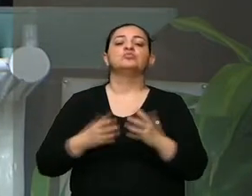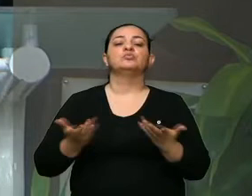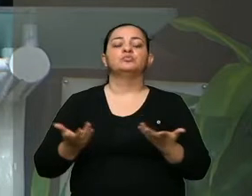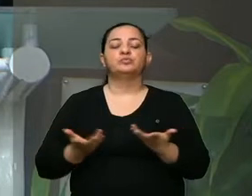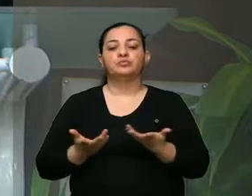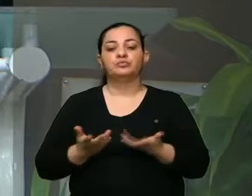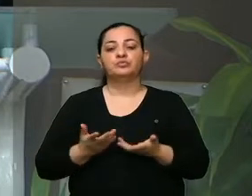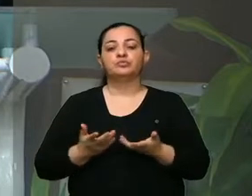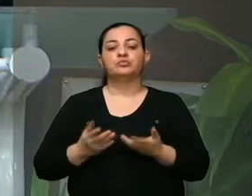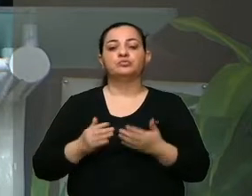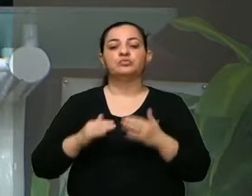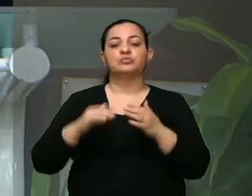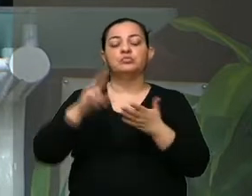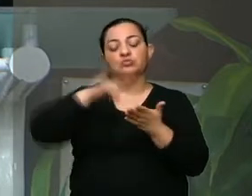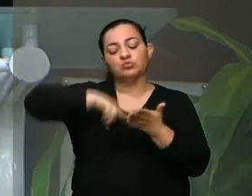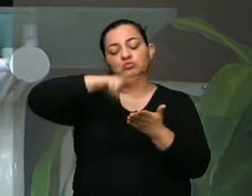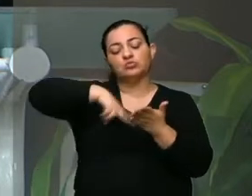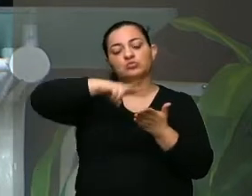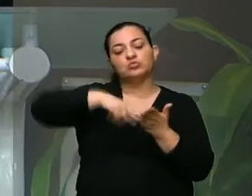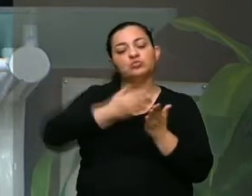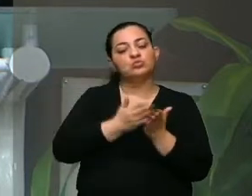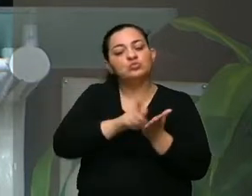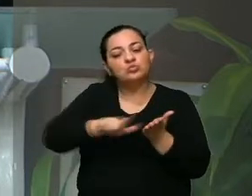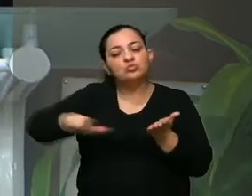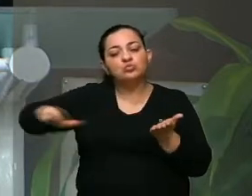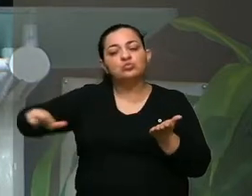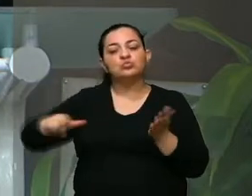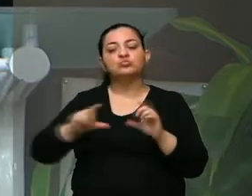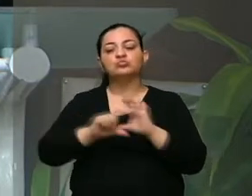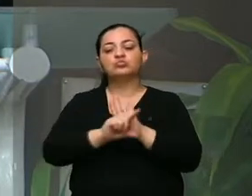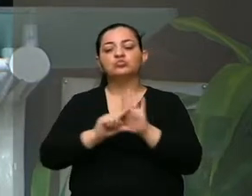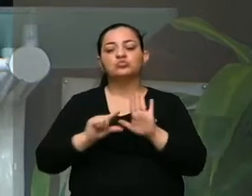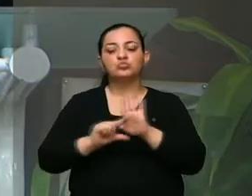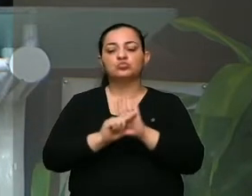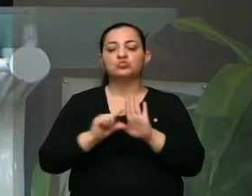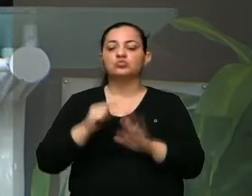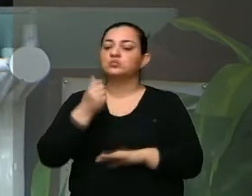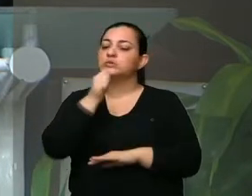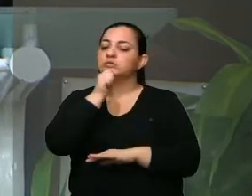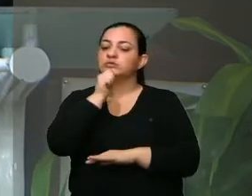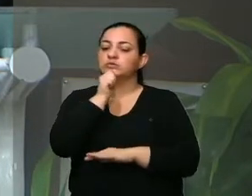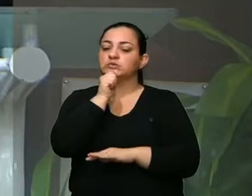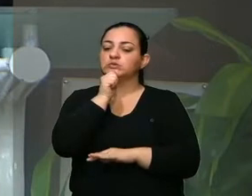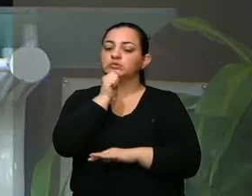mais em cima aqui ó no parágrafo ainda